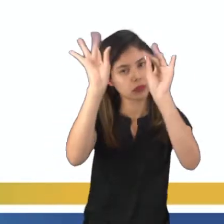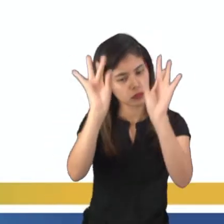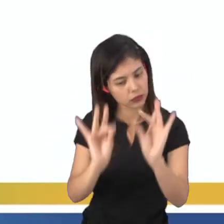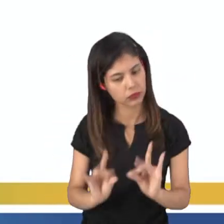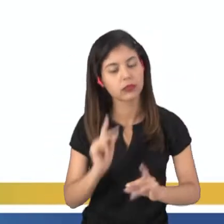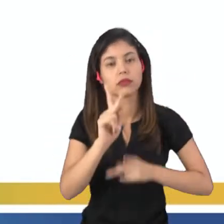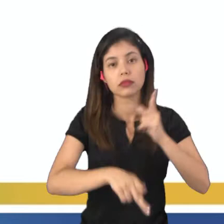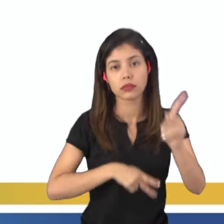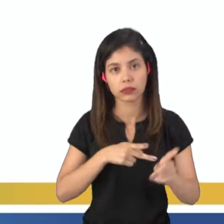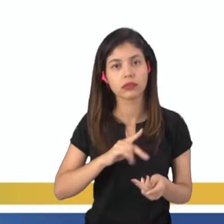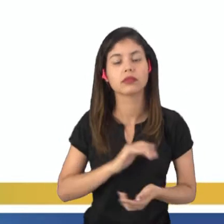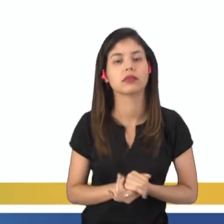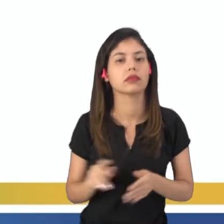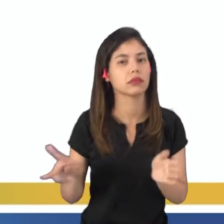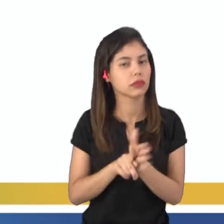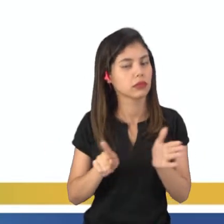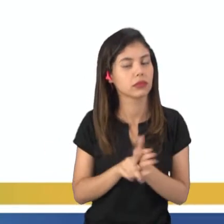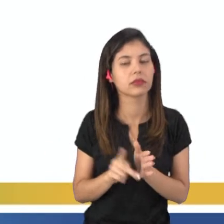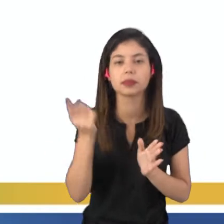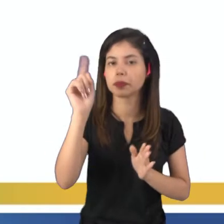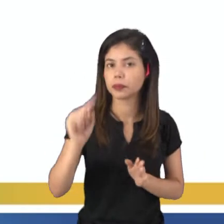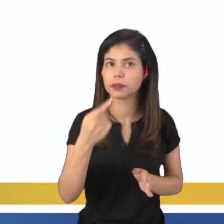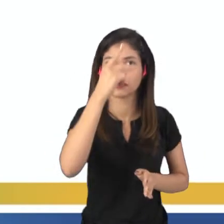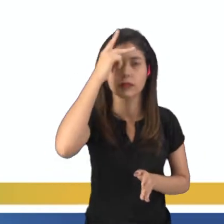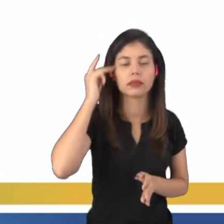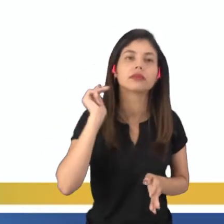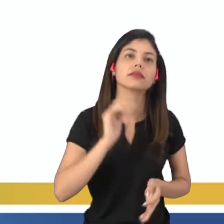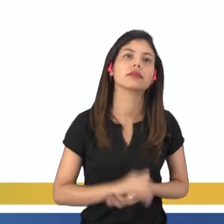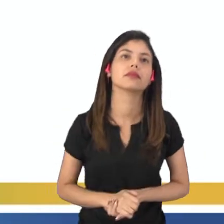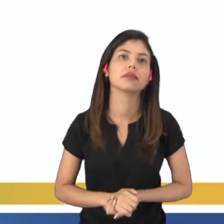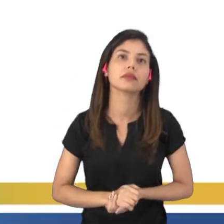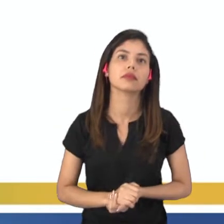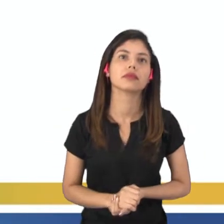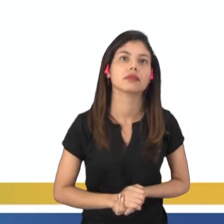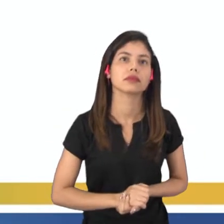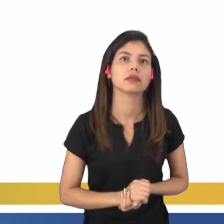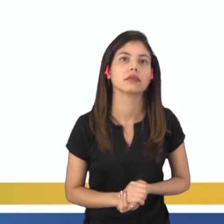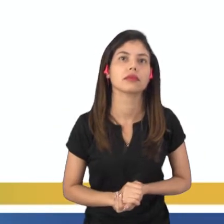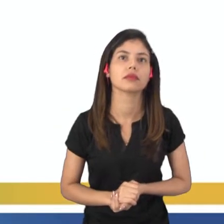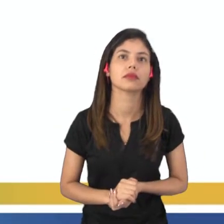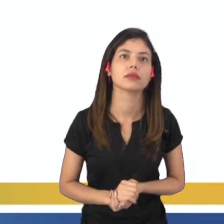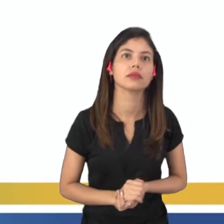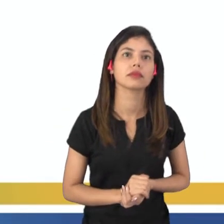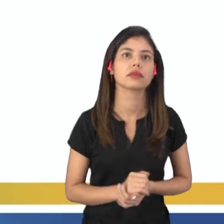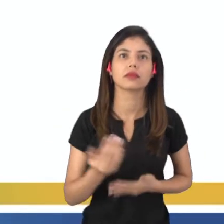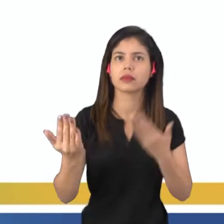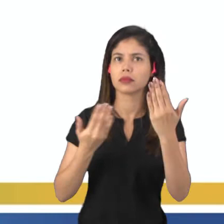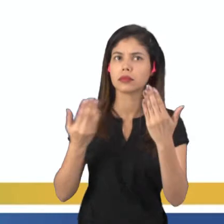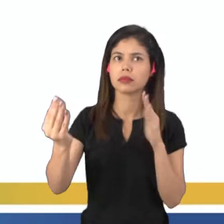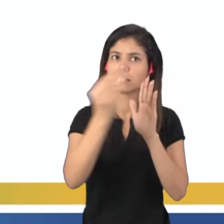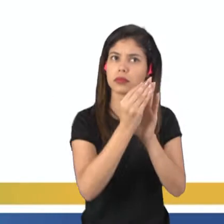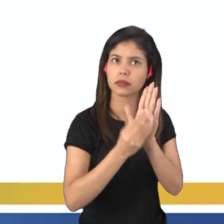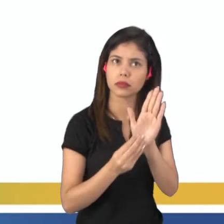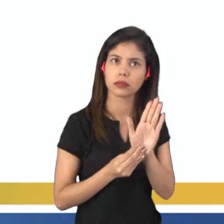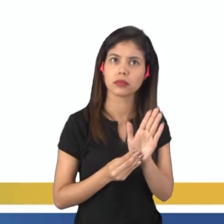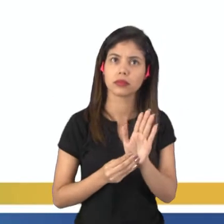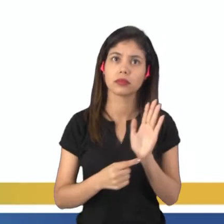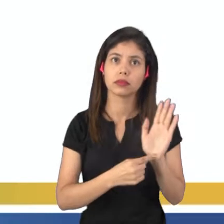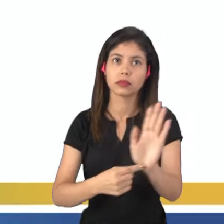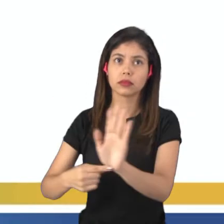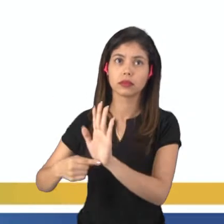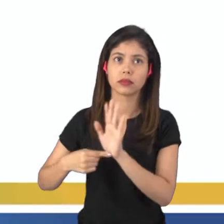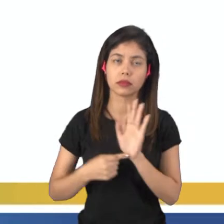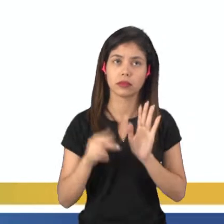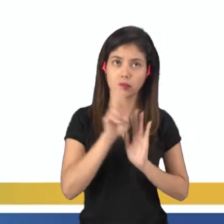da população desses países em milhões de habitantes. Então, tem como objetivo aí esse tipo de gráfico comparar os dados de uma determinada